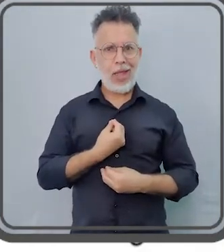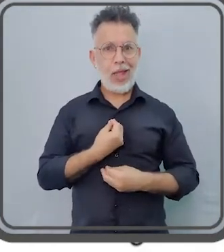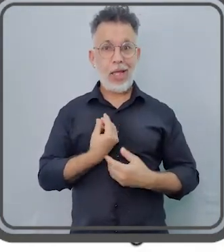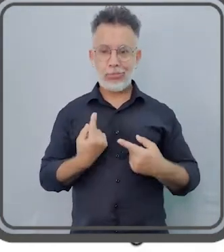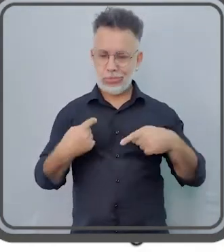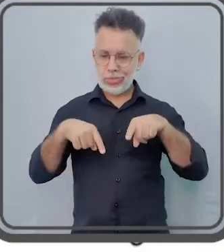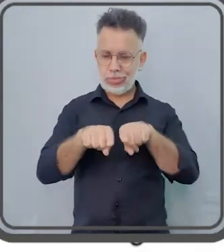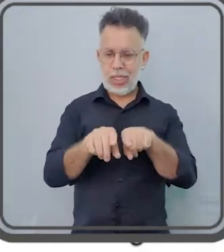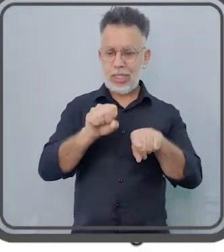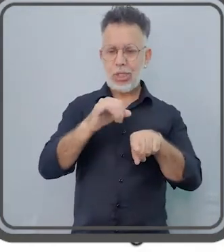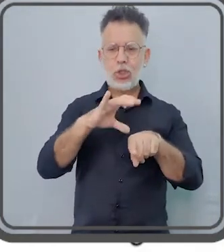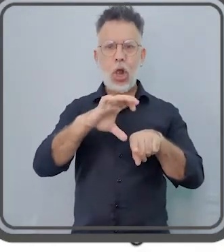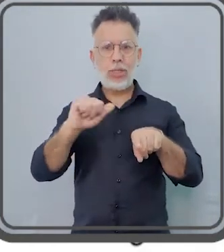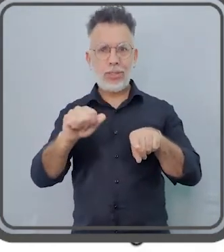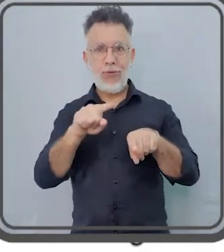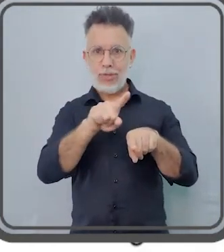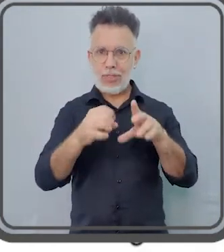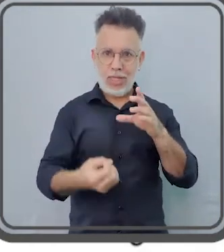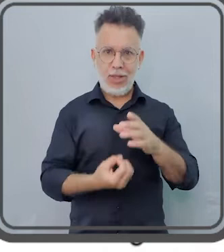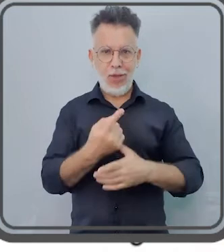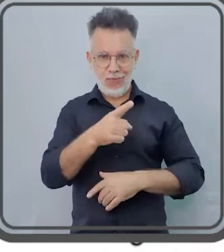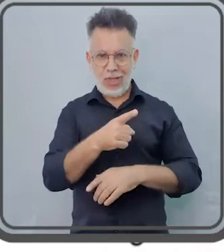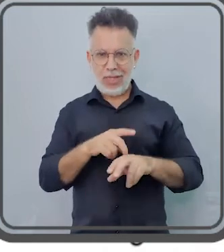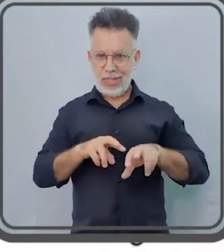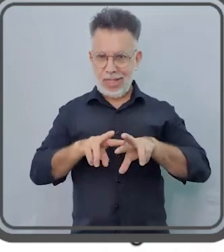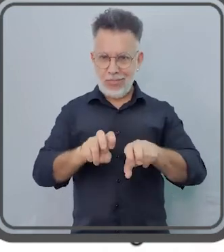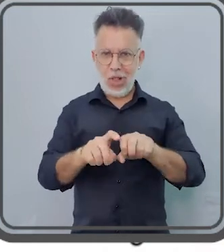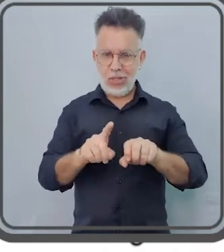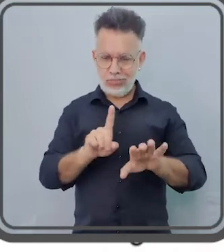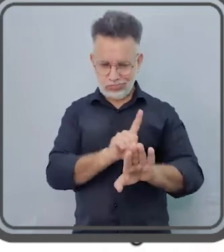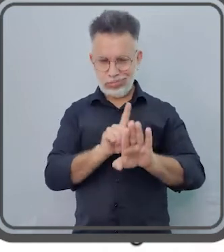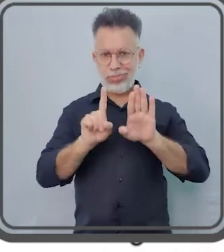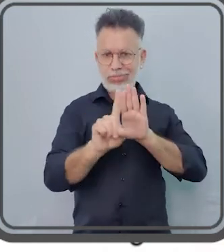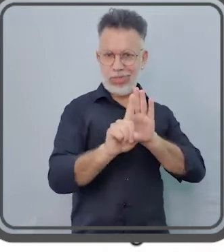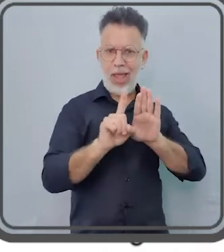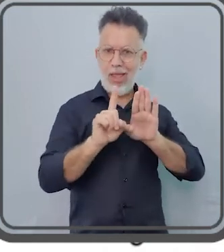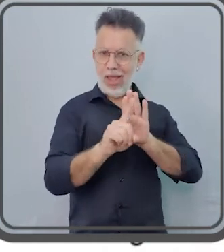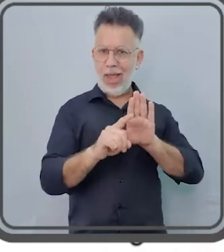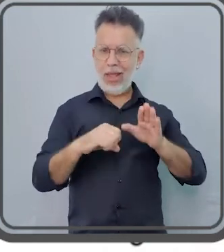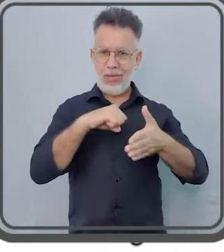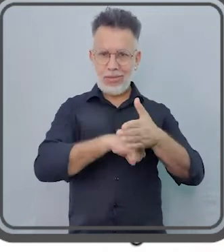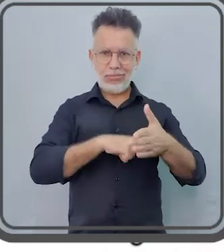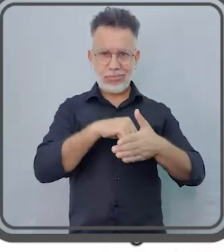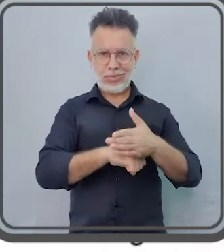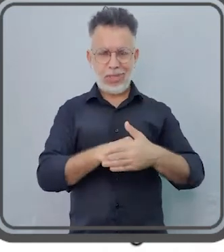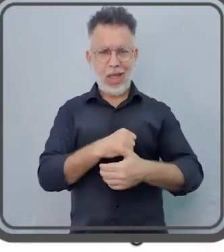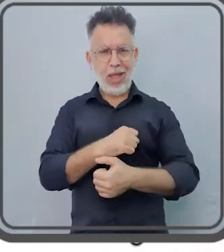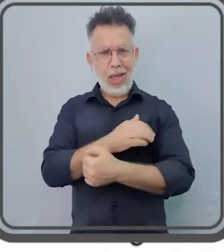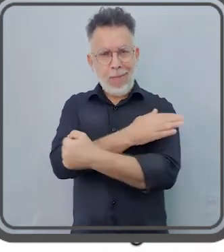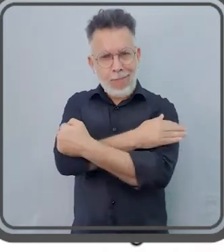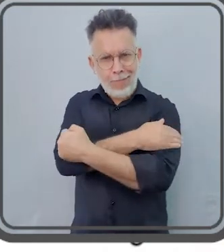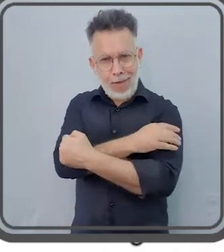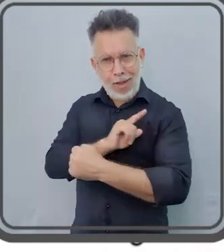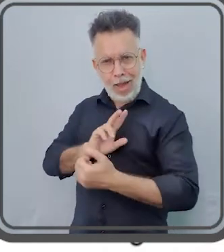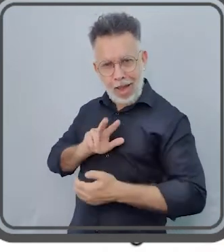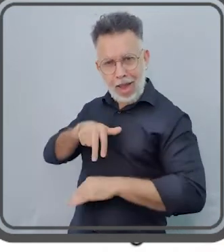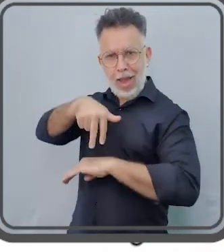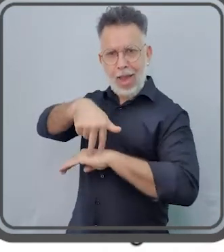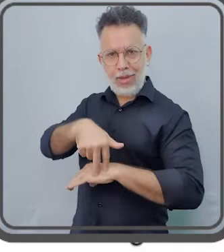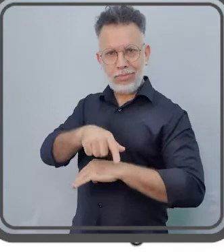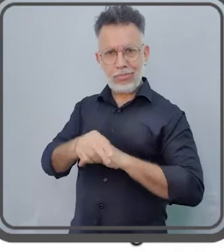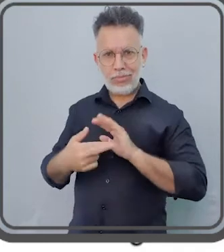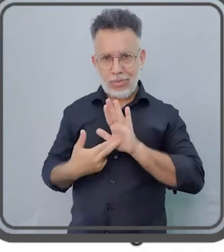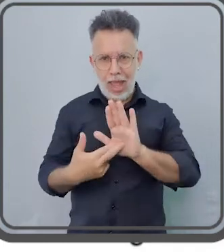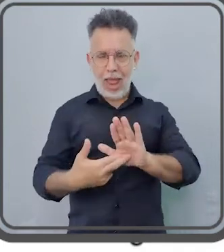Vocês exploram esse protagonismo e essa representação de vocês, da empresa e dessa persona? Hoje tem